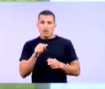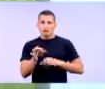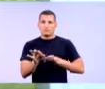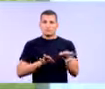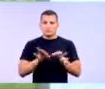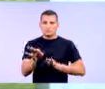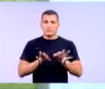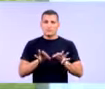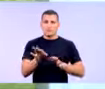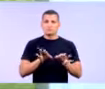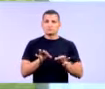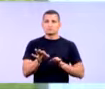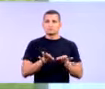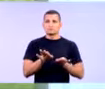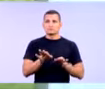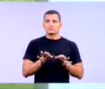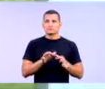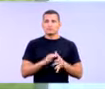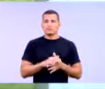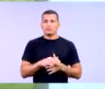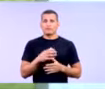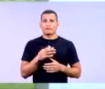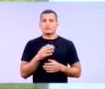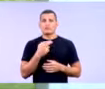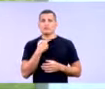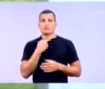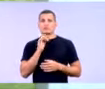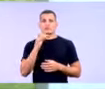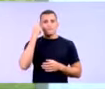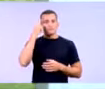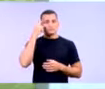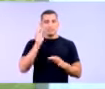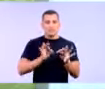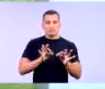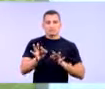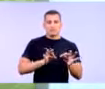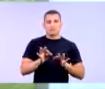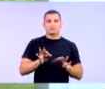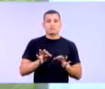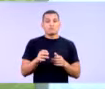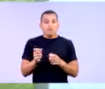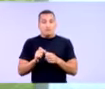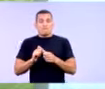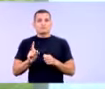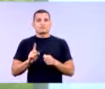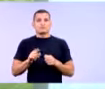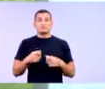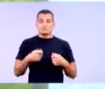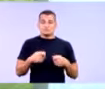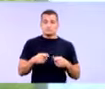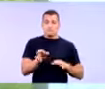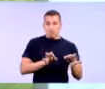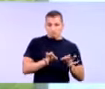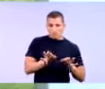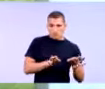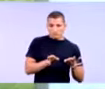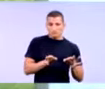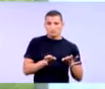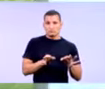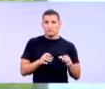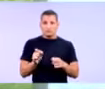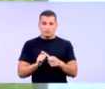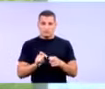né, a gente não pode só pensar em planejamento sem execução. Planejamento e execução devem andar ali juntinhas,